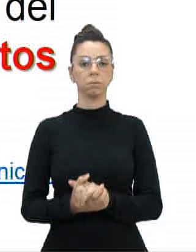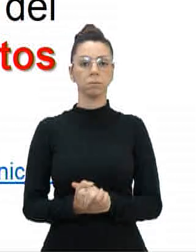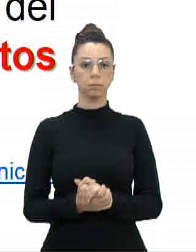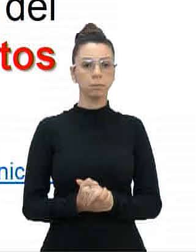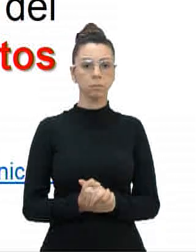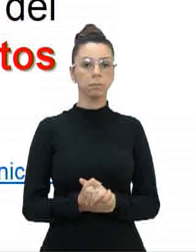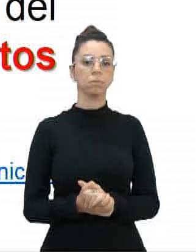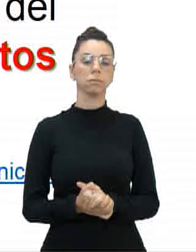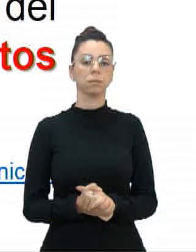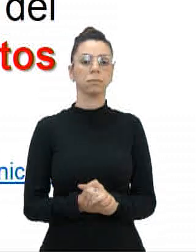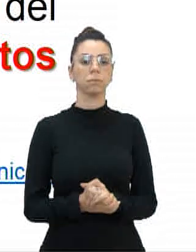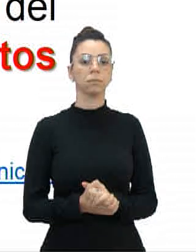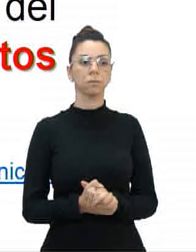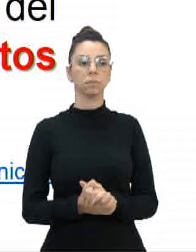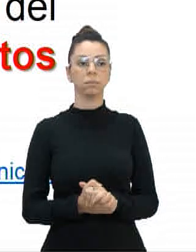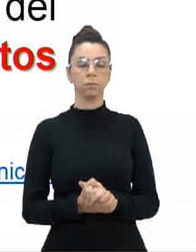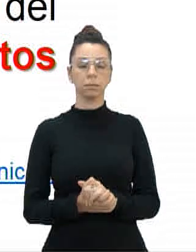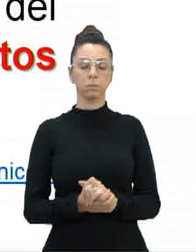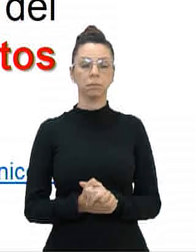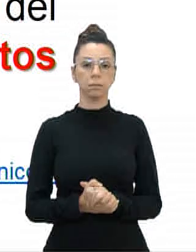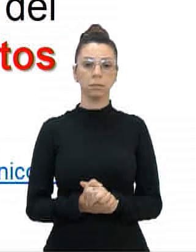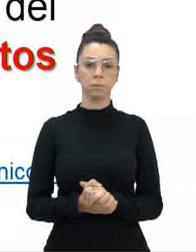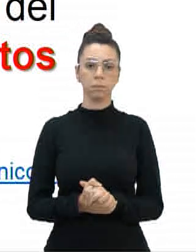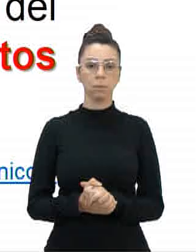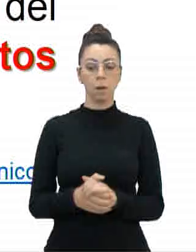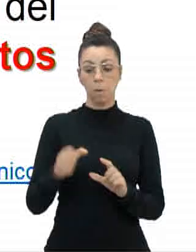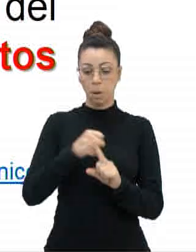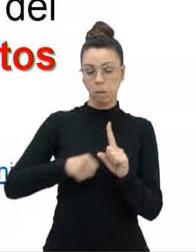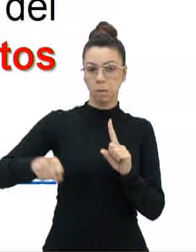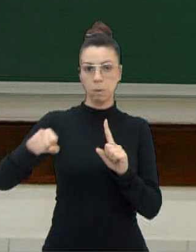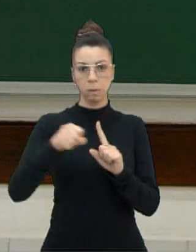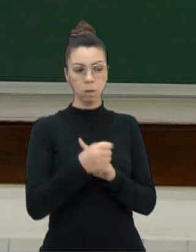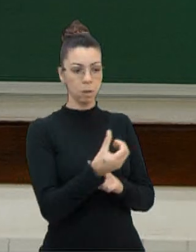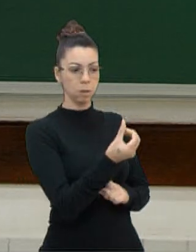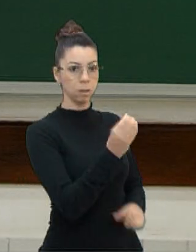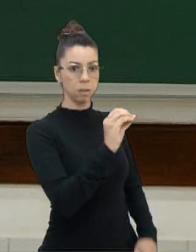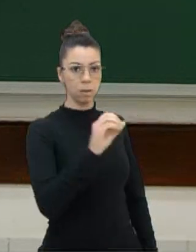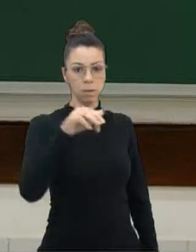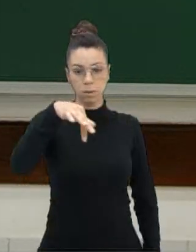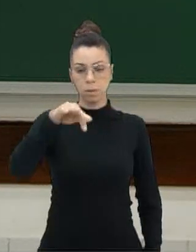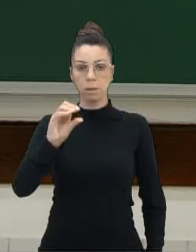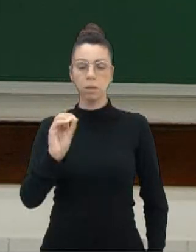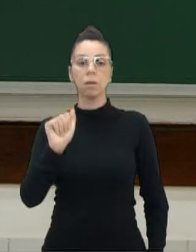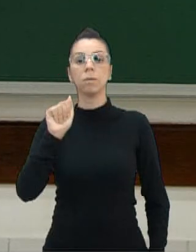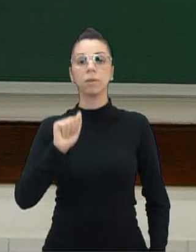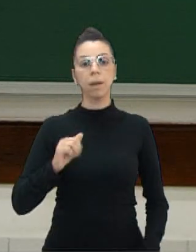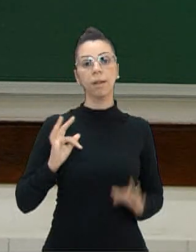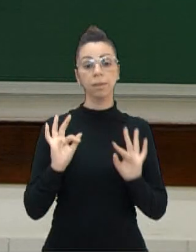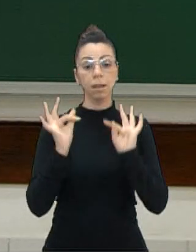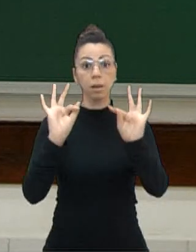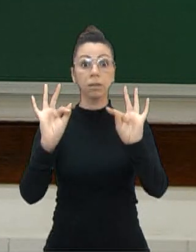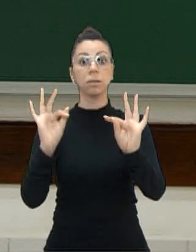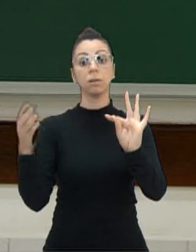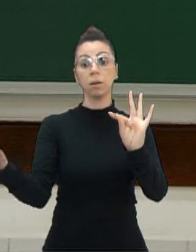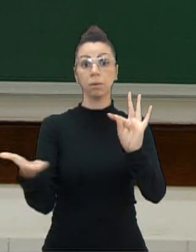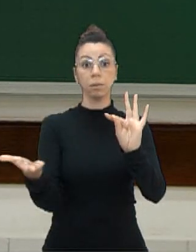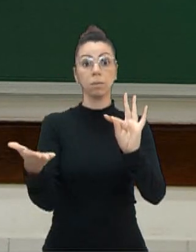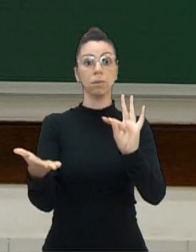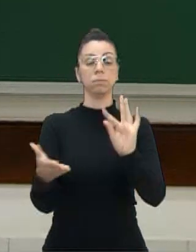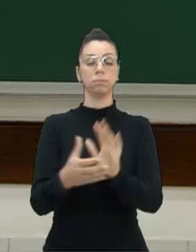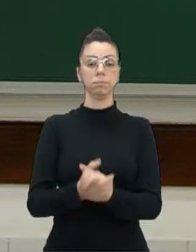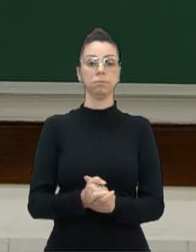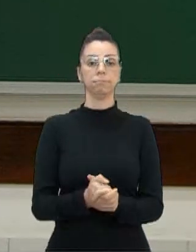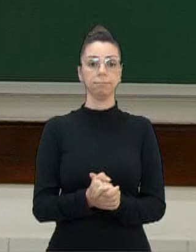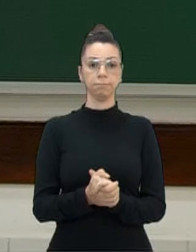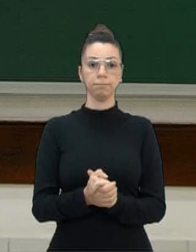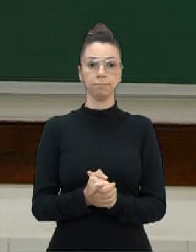los eletrodomésticos. Então, essa sociedade dos anos 60 e 70 estava fascinada pela tecnologia que se colocava no momento, especialmente